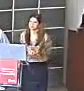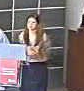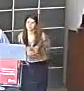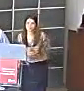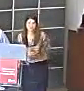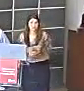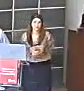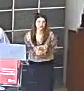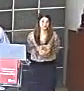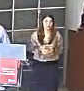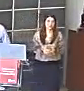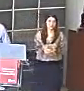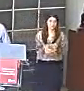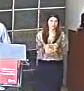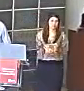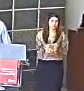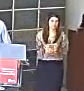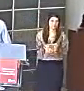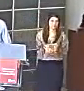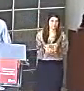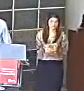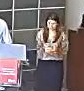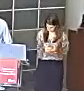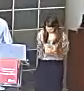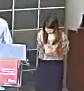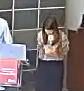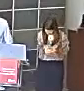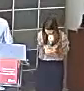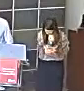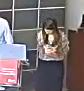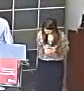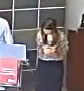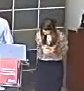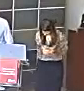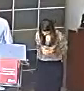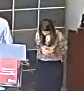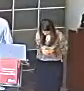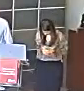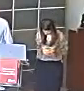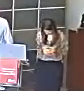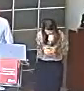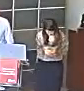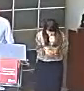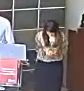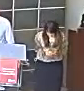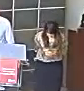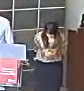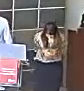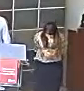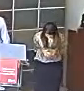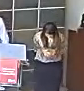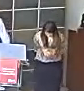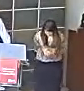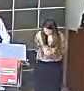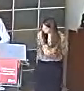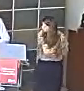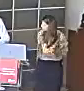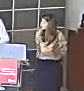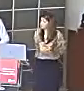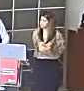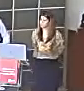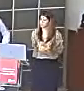2014ad tem o símbolo da pessoa com deficiência mas não tem acessibilidade qu é aqui isso é crime